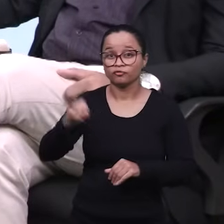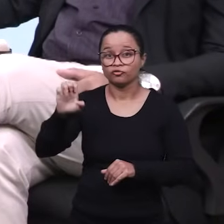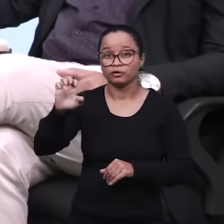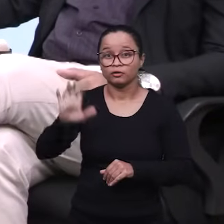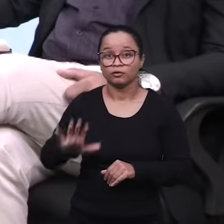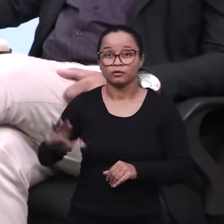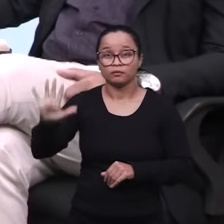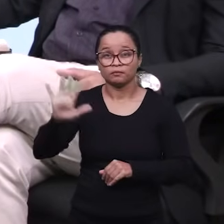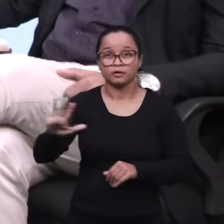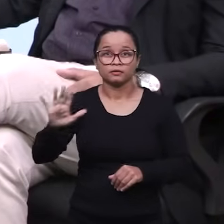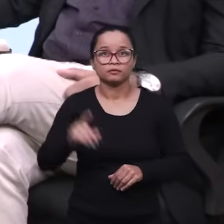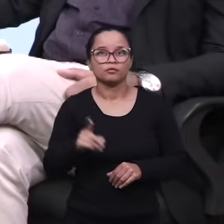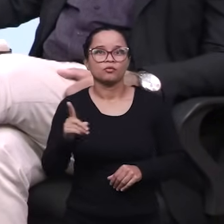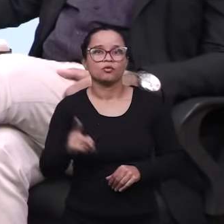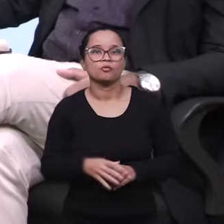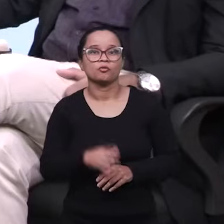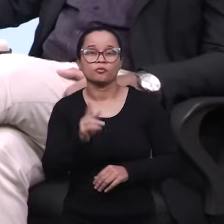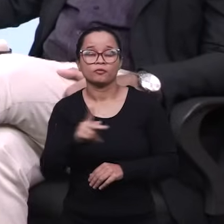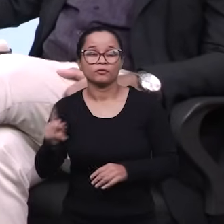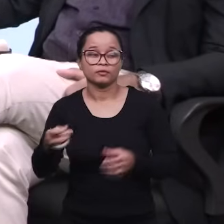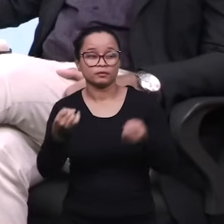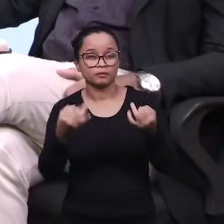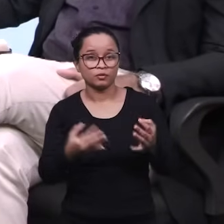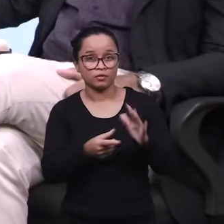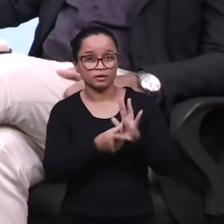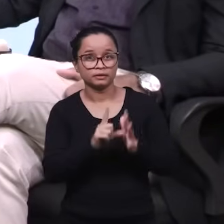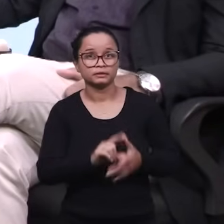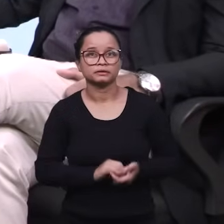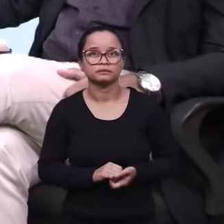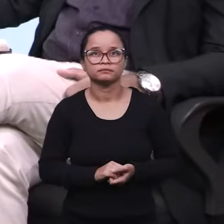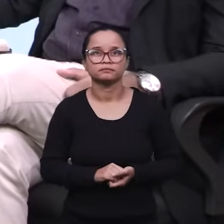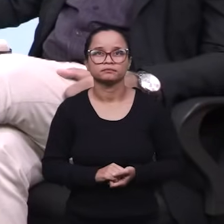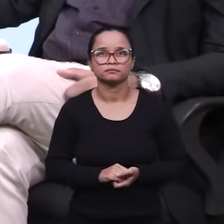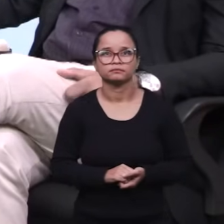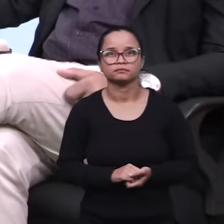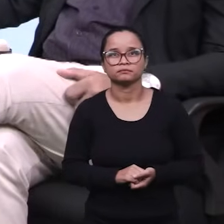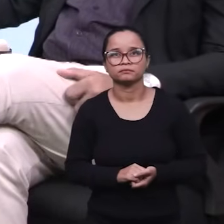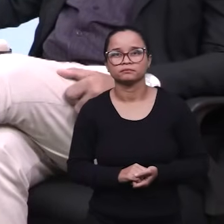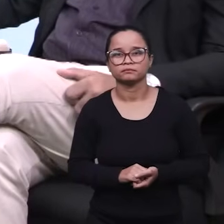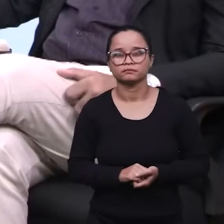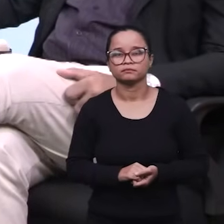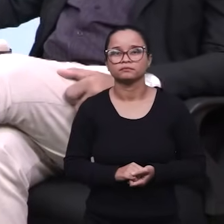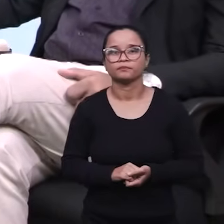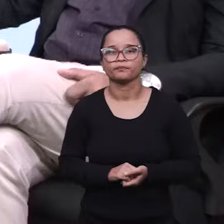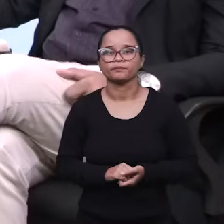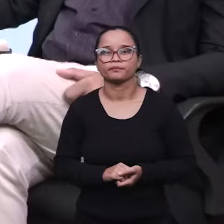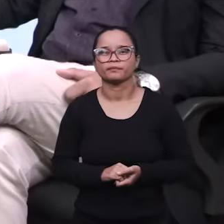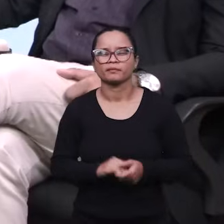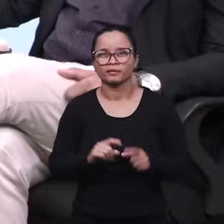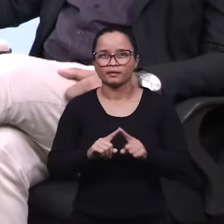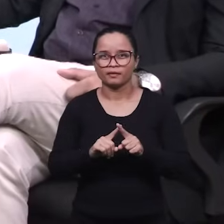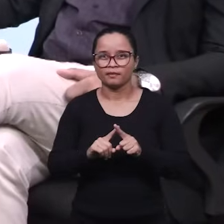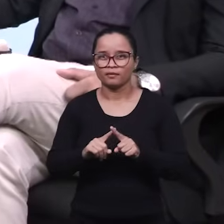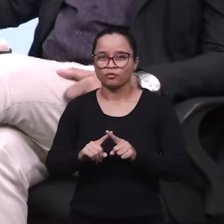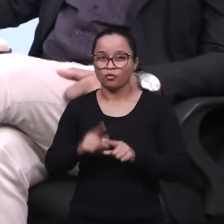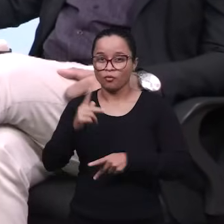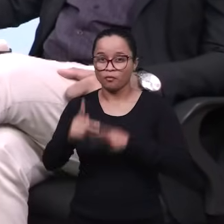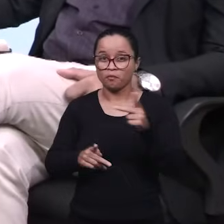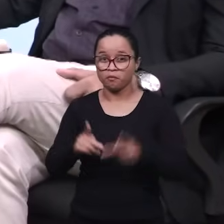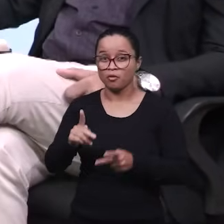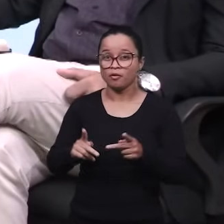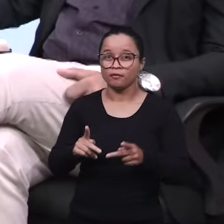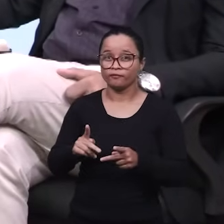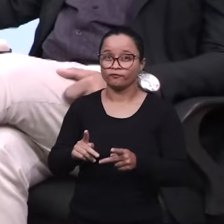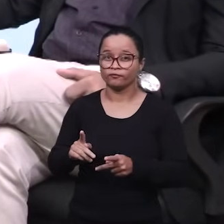lugar, como o Vinícius colocou ainda há pouco, é mais gentil do que judeu, né?